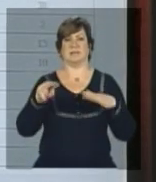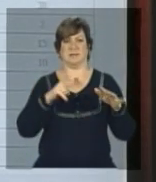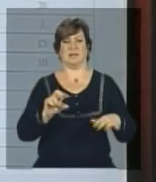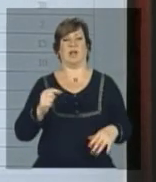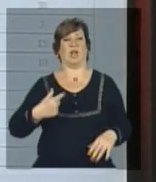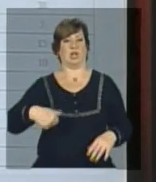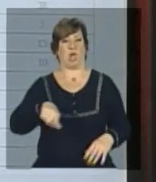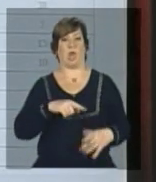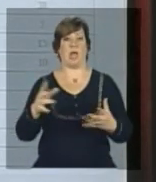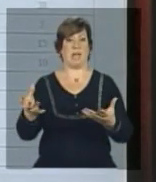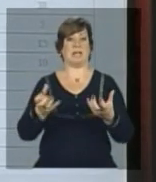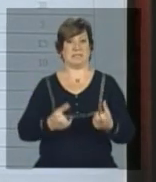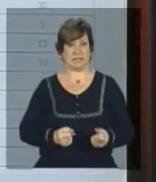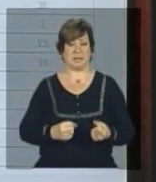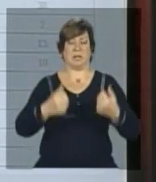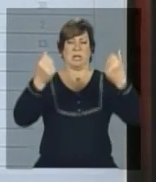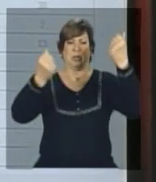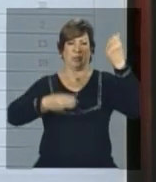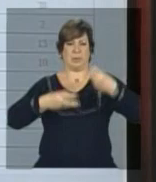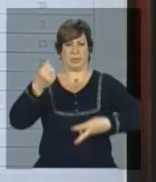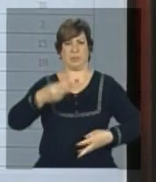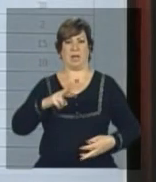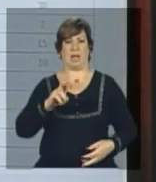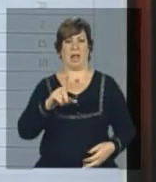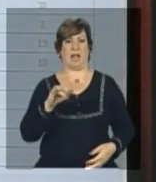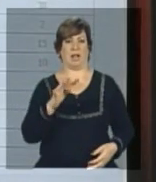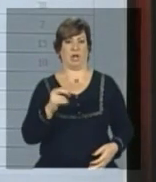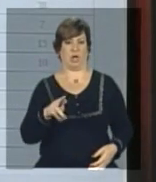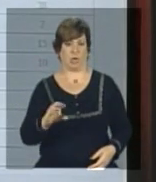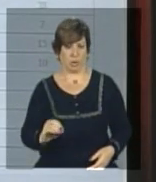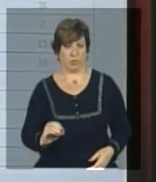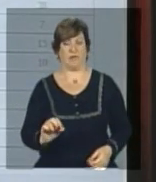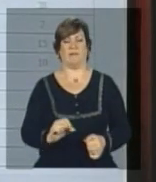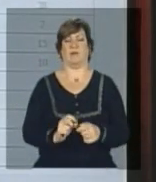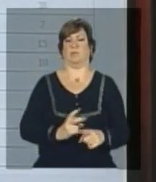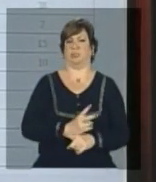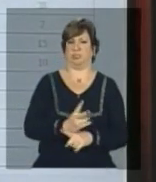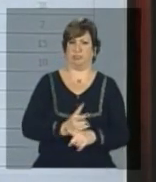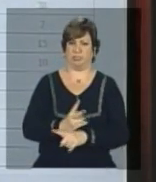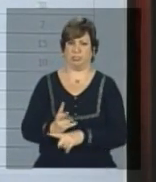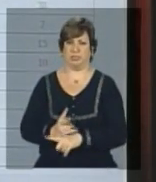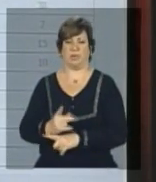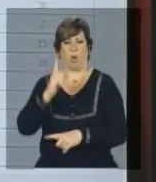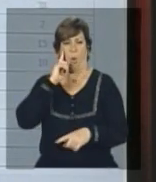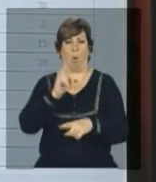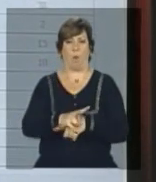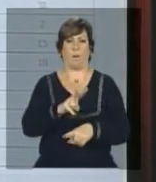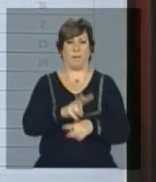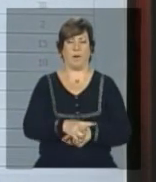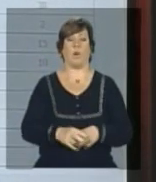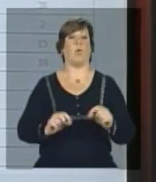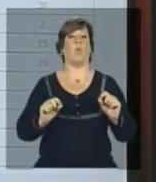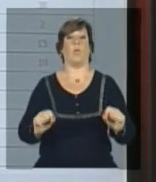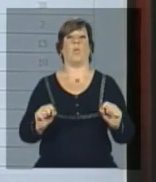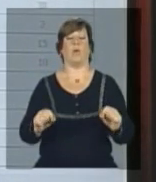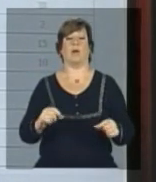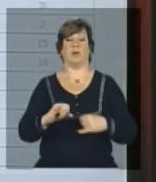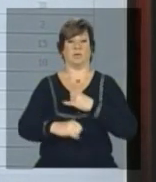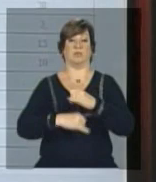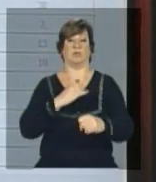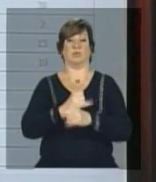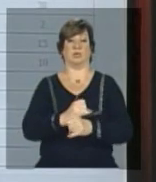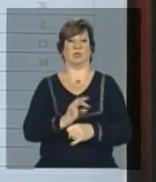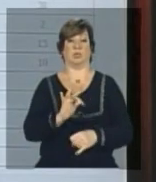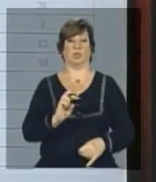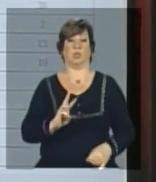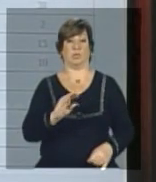gente recebe o relatório, né? É feito uma busca, um acompanhamento do que é tweetado